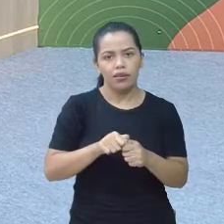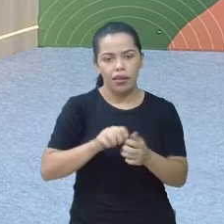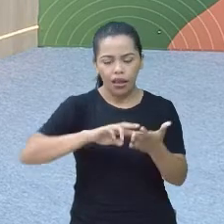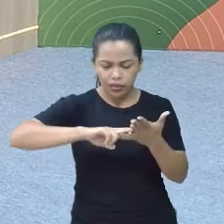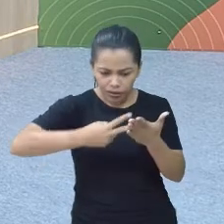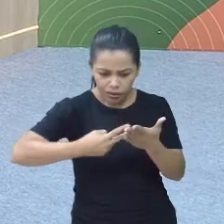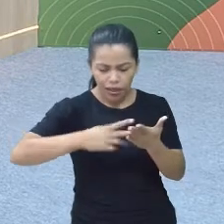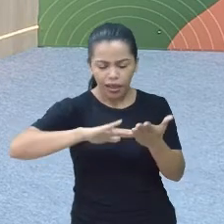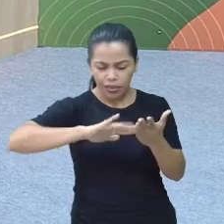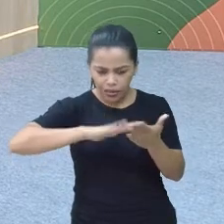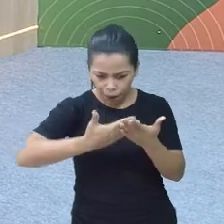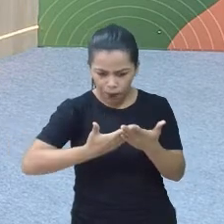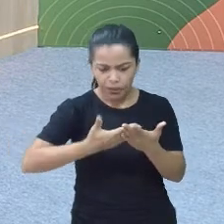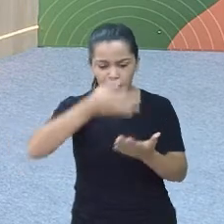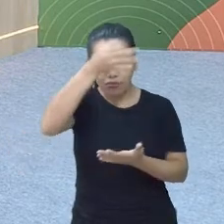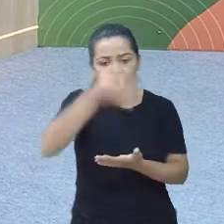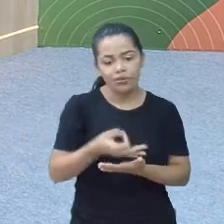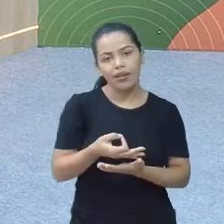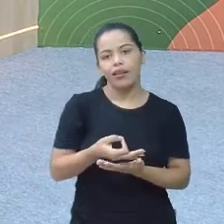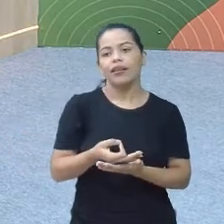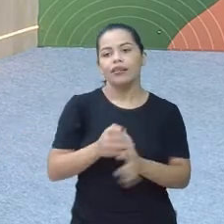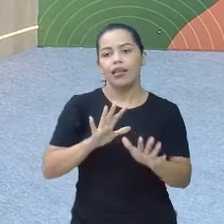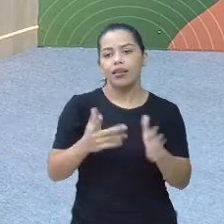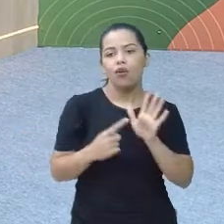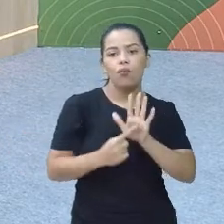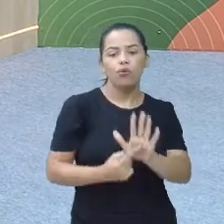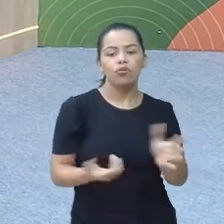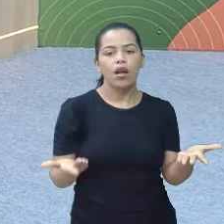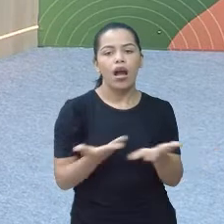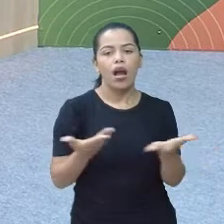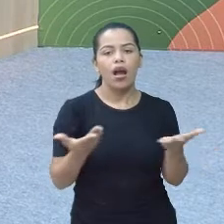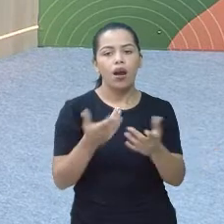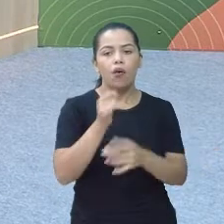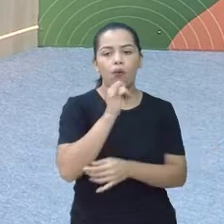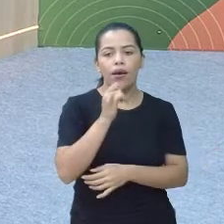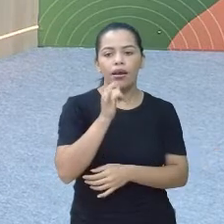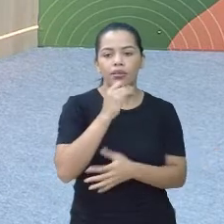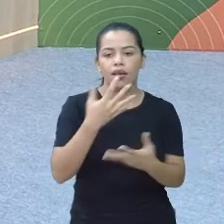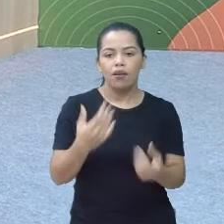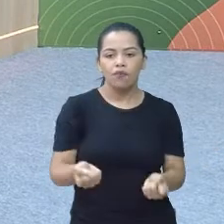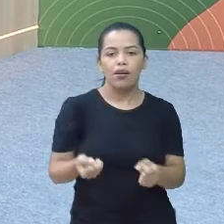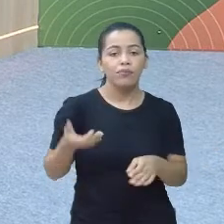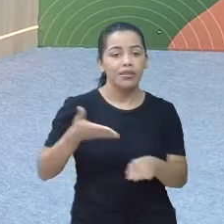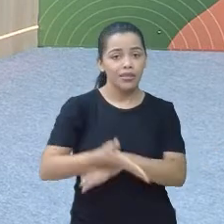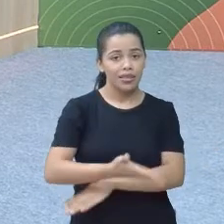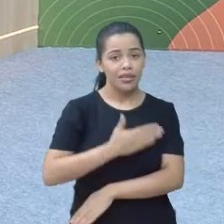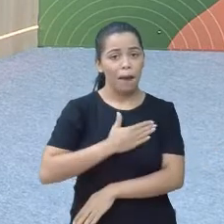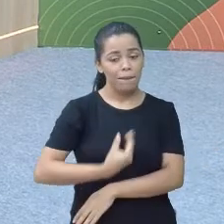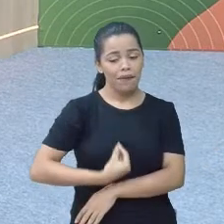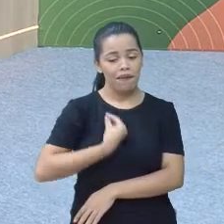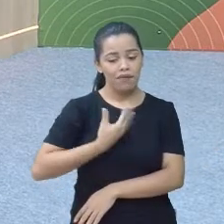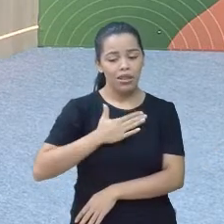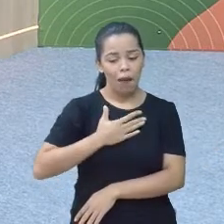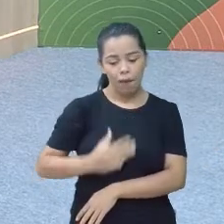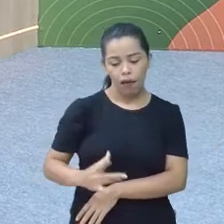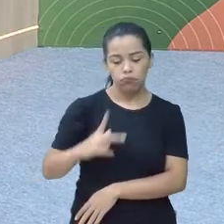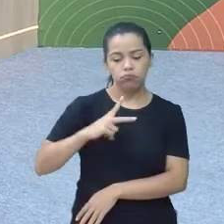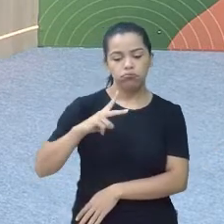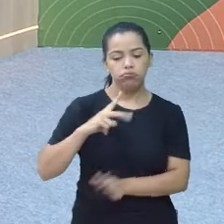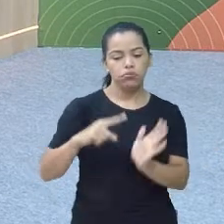são passadas. Então, eu trouxe aqui um exemplo de gráfico também. Vamos entrar aqui na minha vida, na minha intimidade, para mostrar um